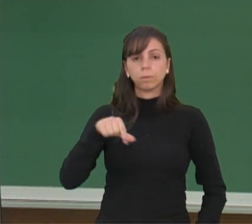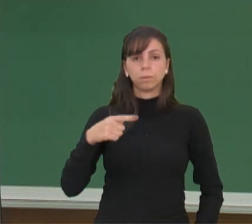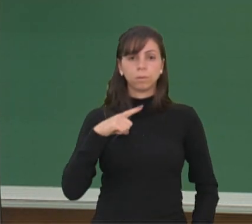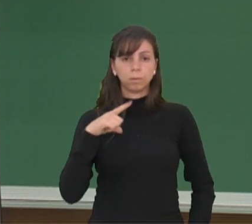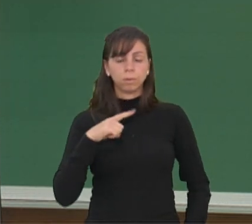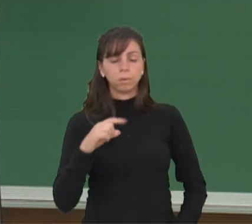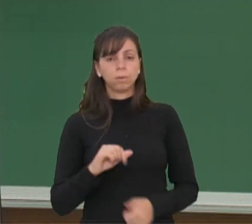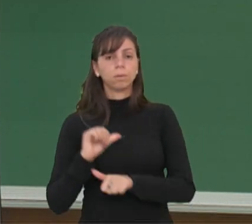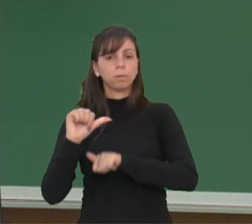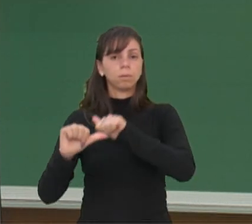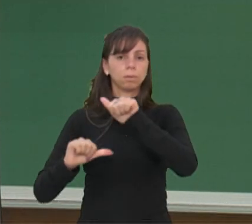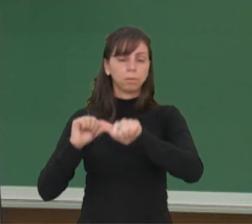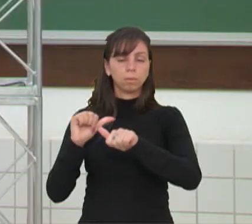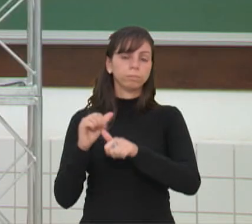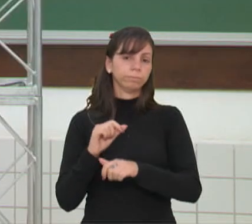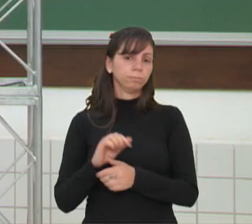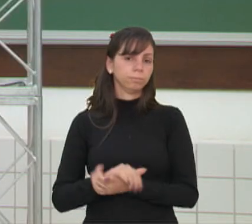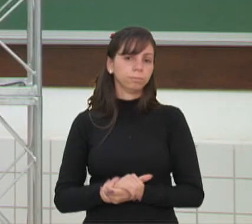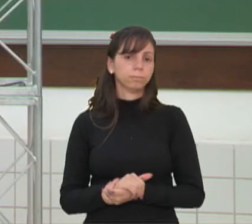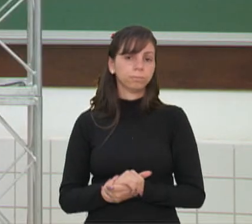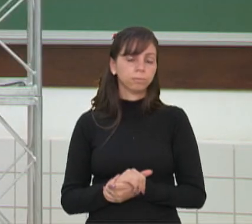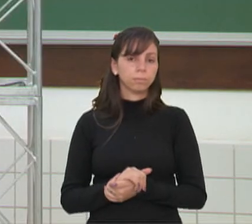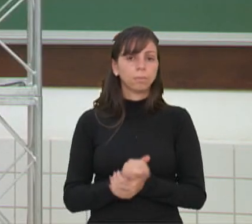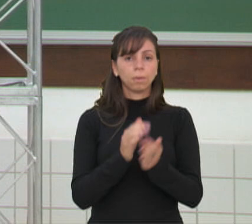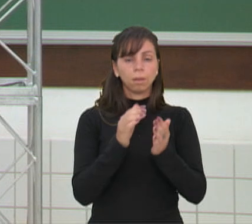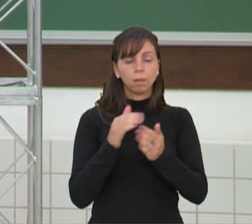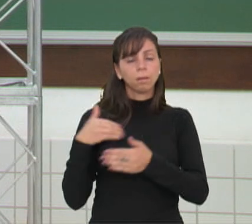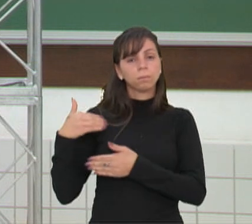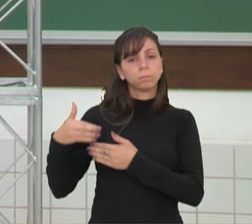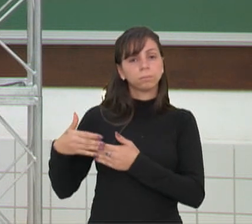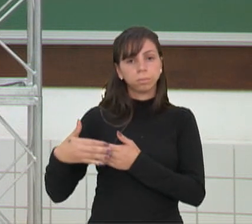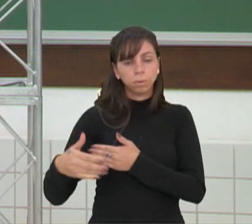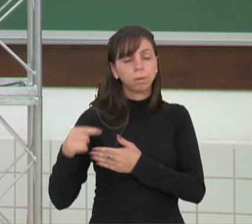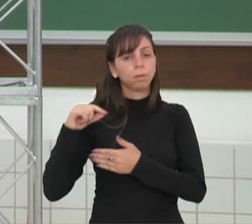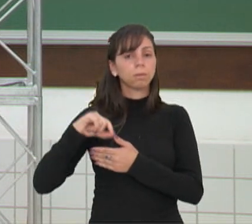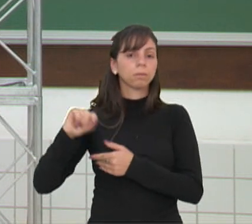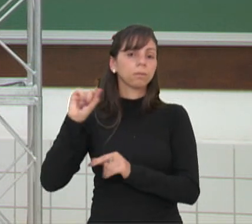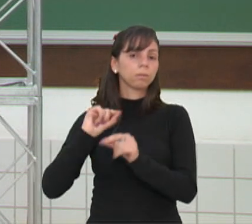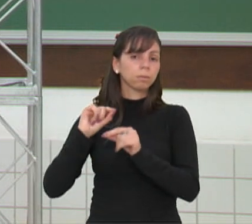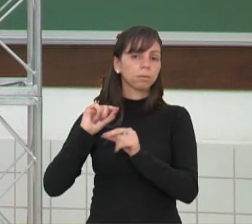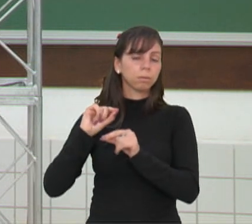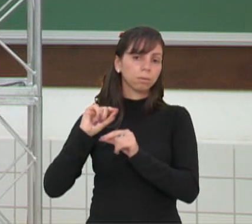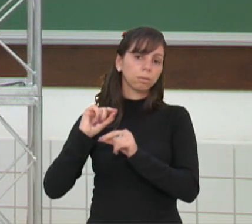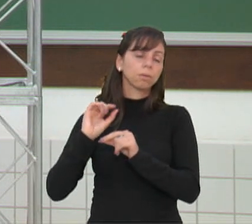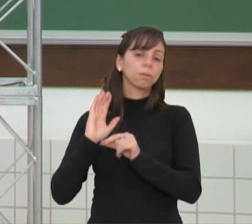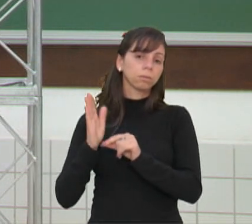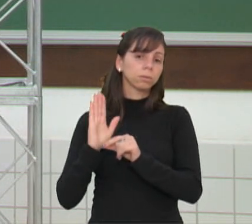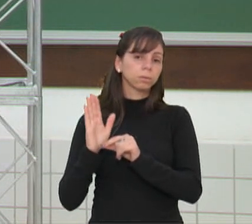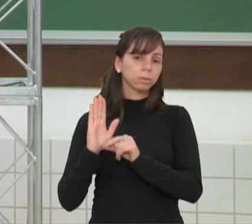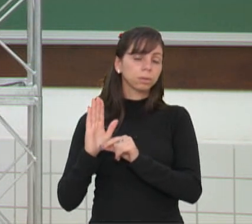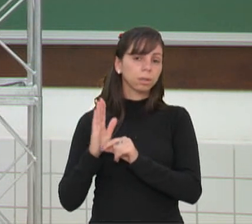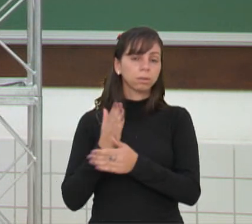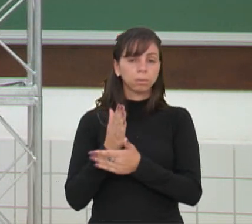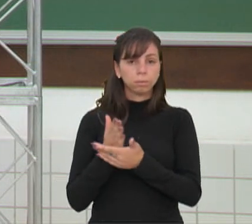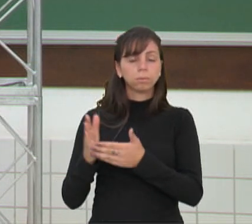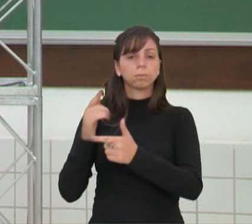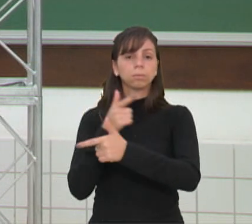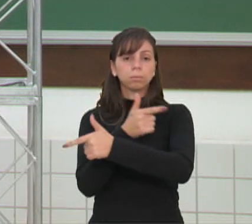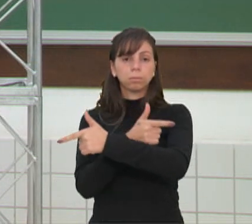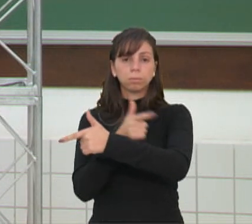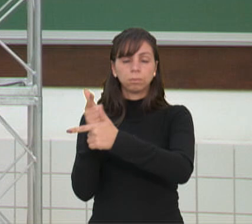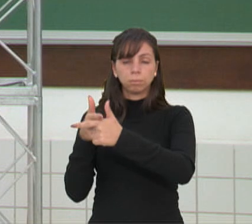em centésimos, transforma em milésimos, esse processo é aquele processo que você já faz na divisão, que